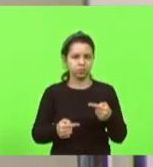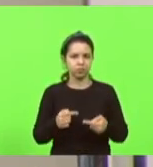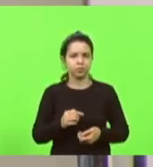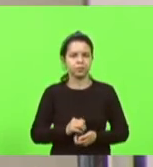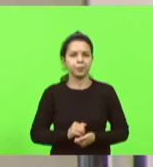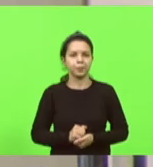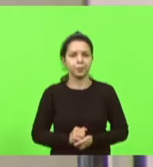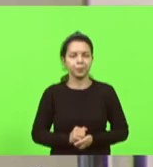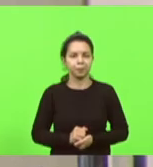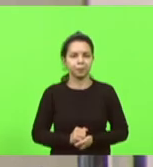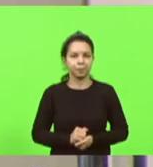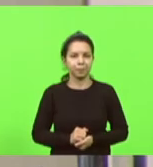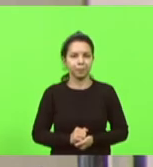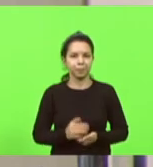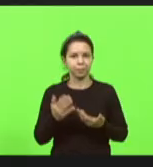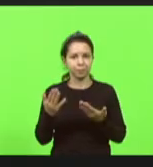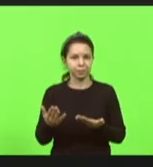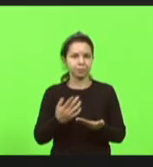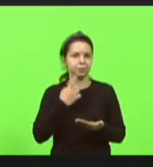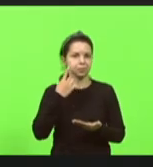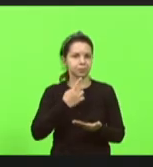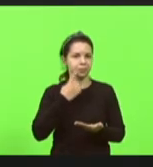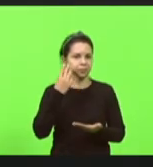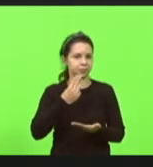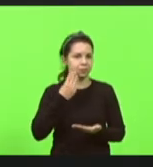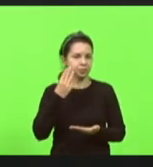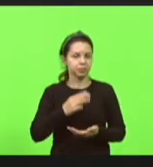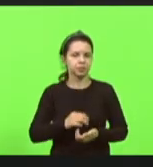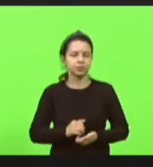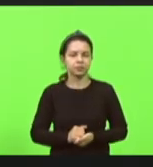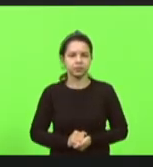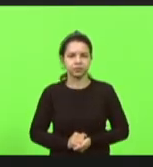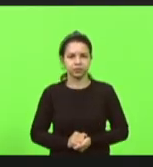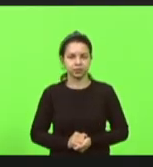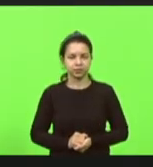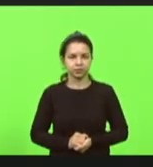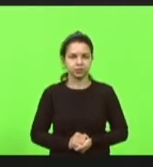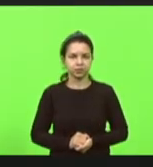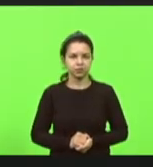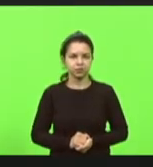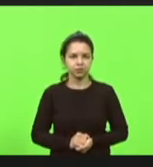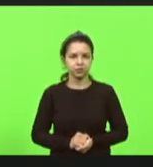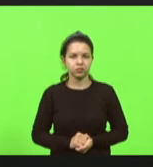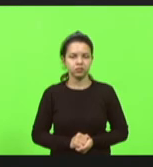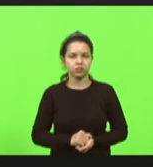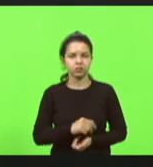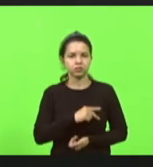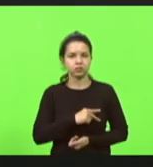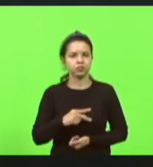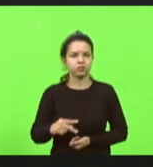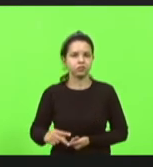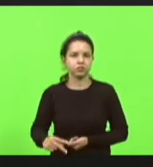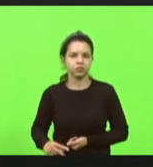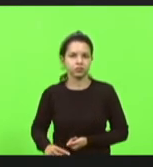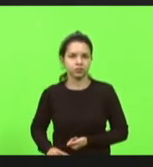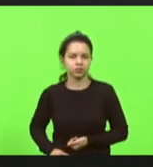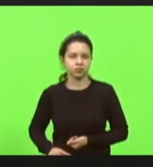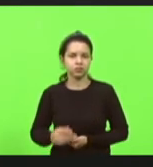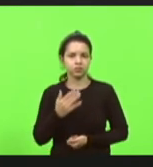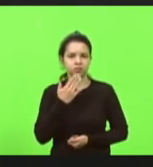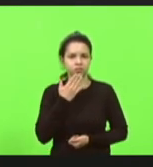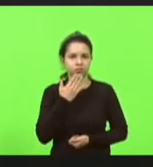Presidente. Então, a palavra ao autor, deputado Márcio Machado. Presidente, eu peço a vênia de não